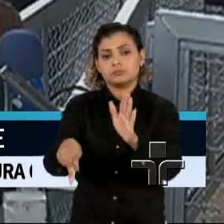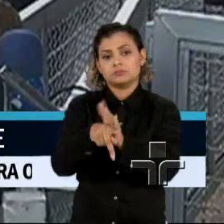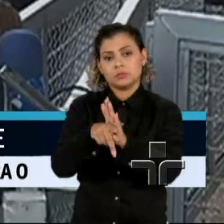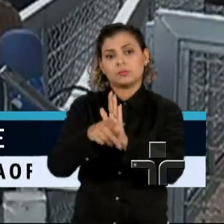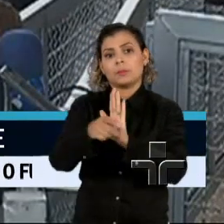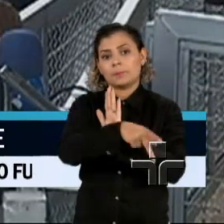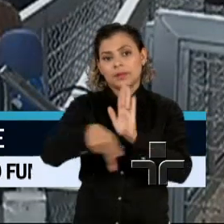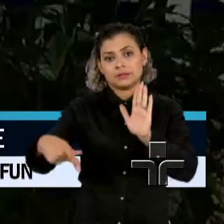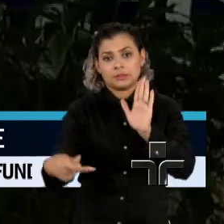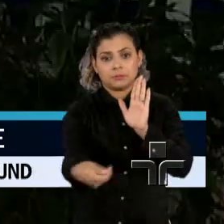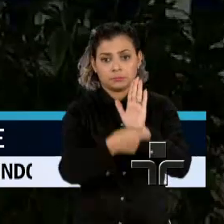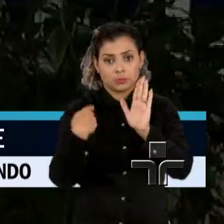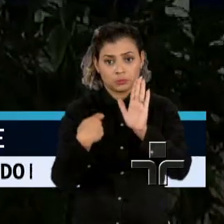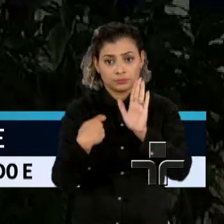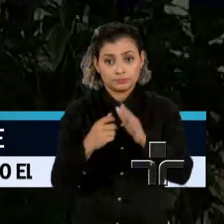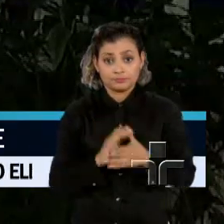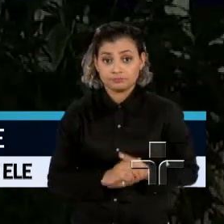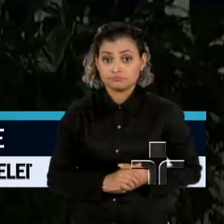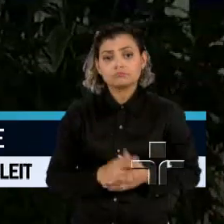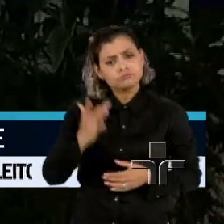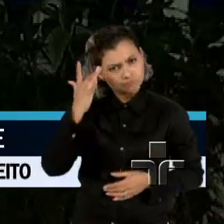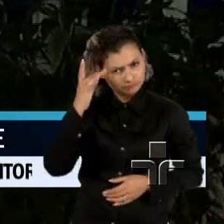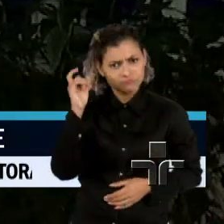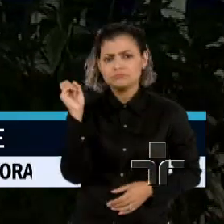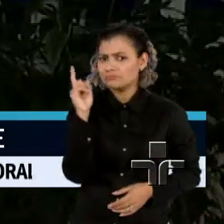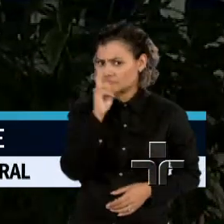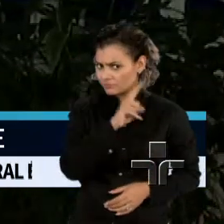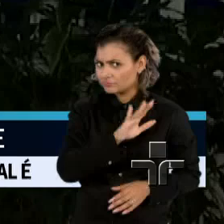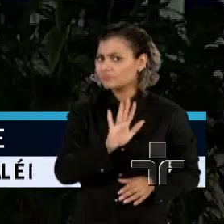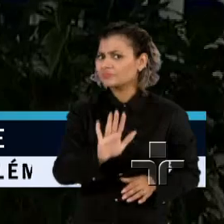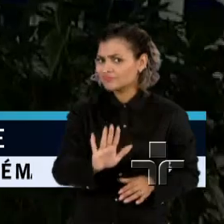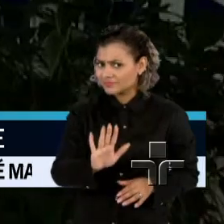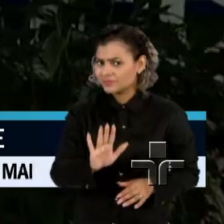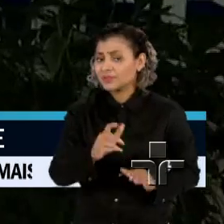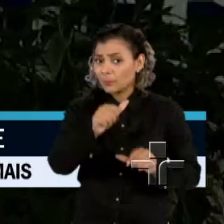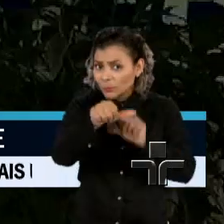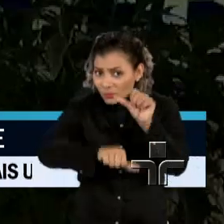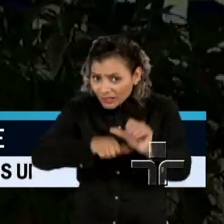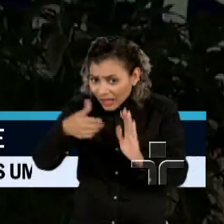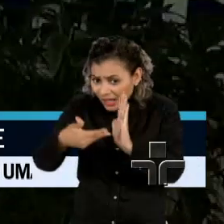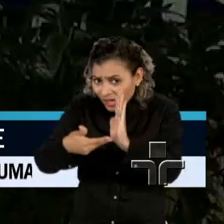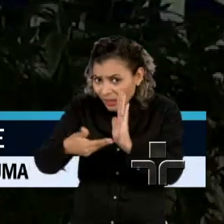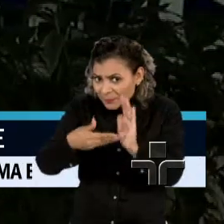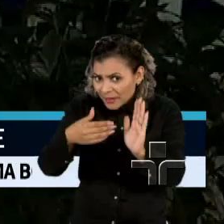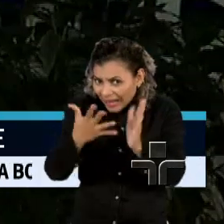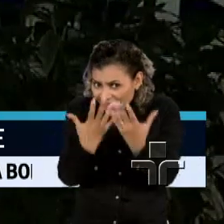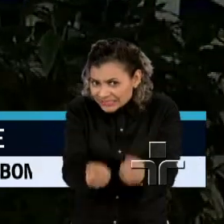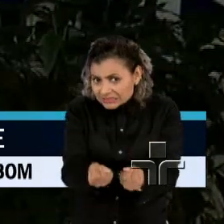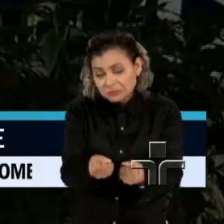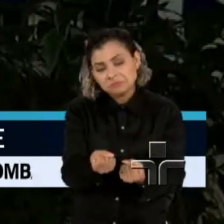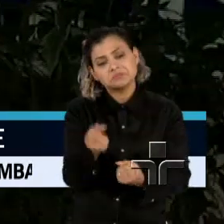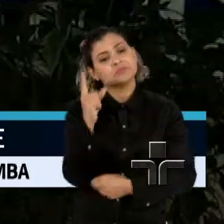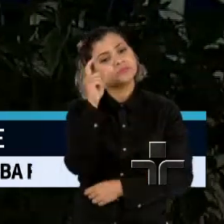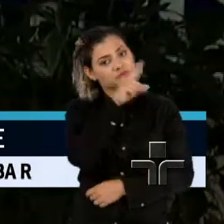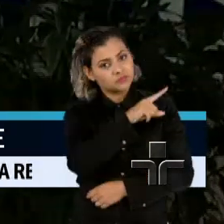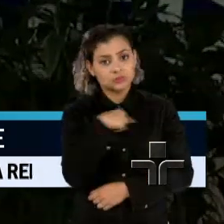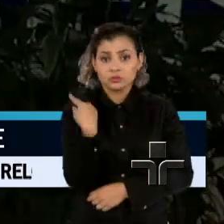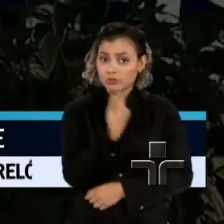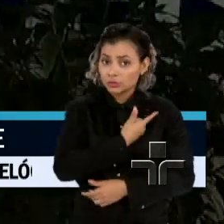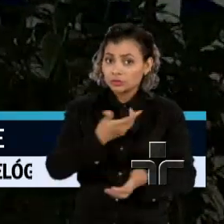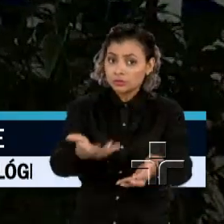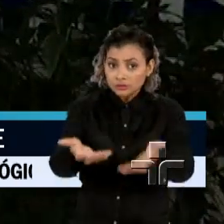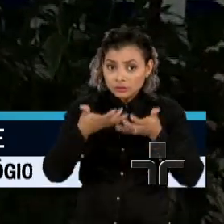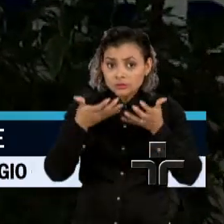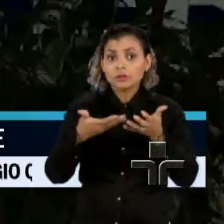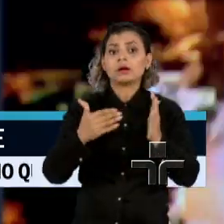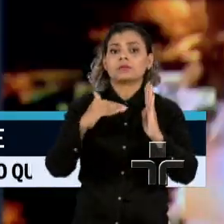sanção presidencial. Acho muito difícil ele ser modificado na Câmara dos Deputados. Nós vamos trabalhar para manter o texto do